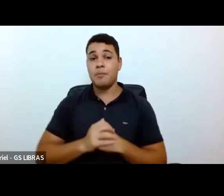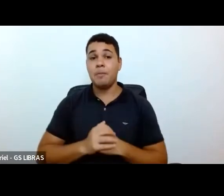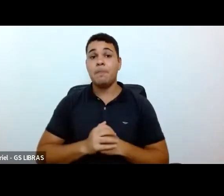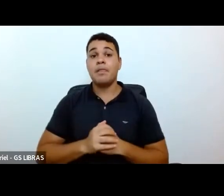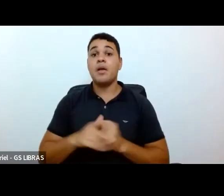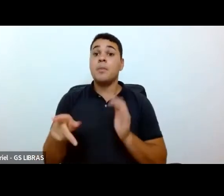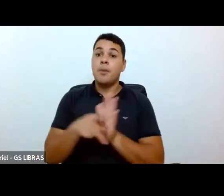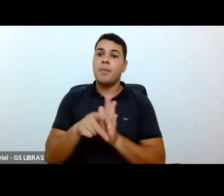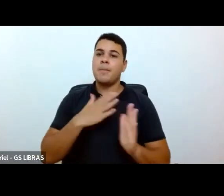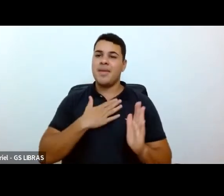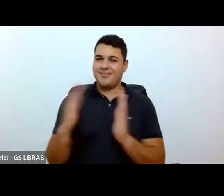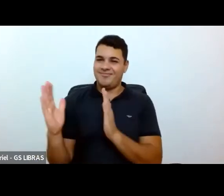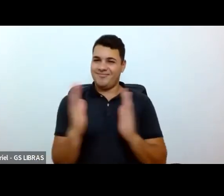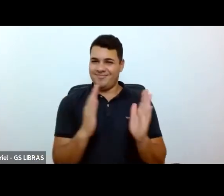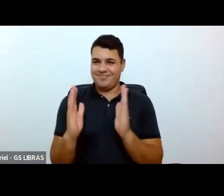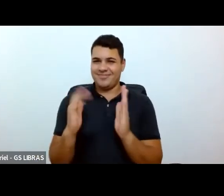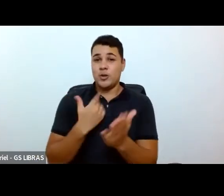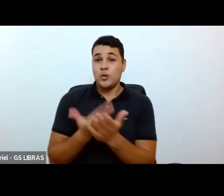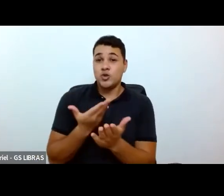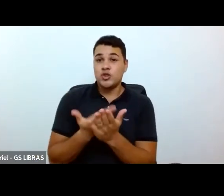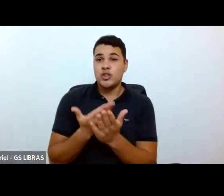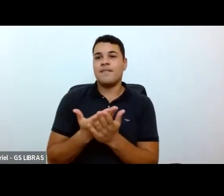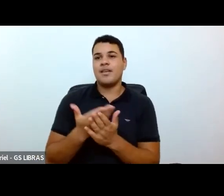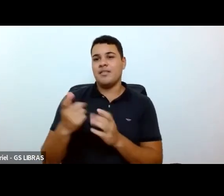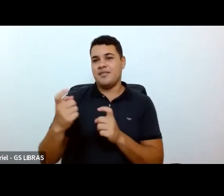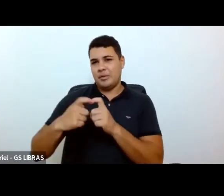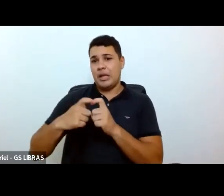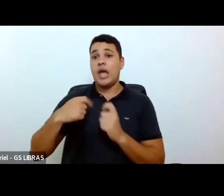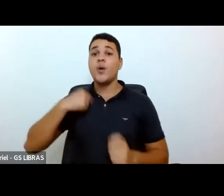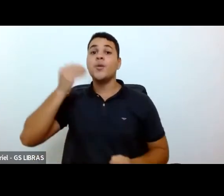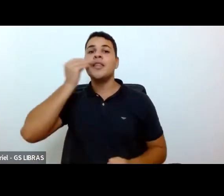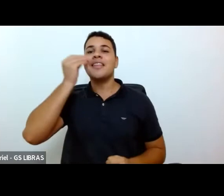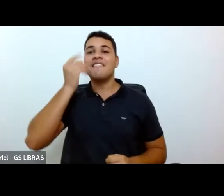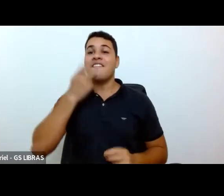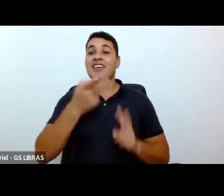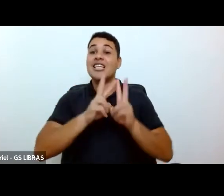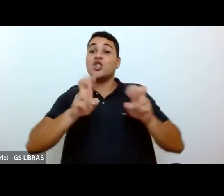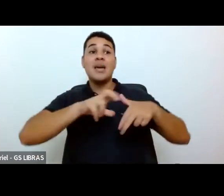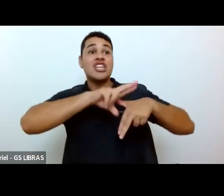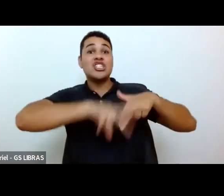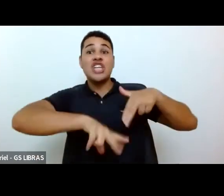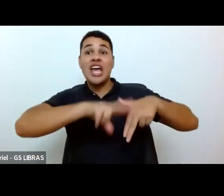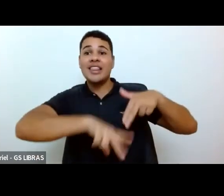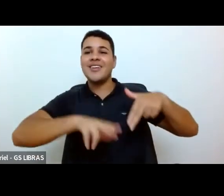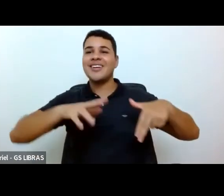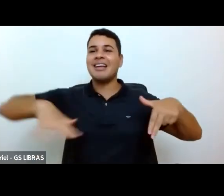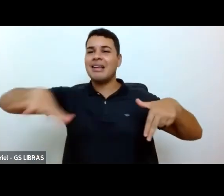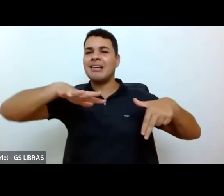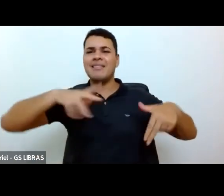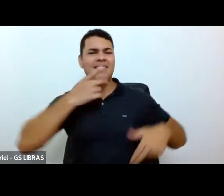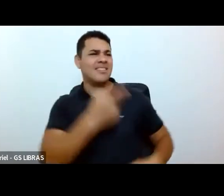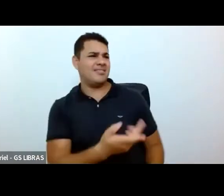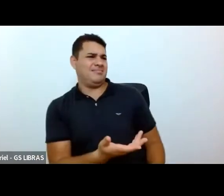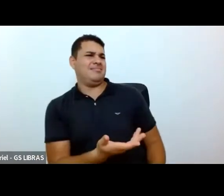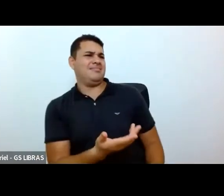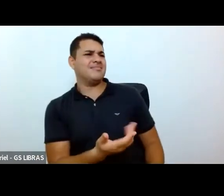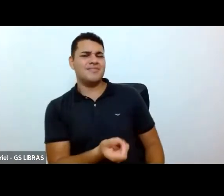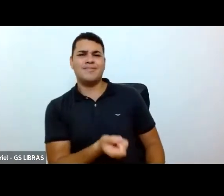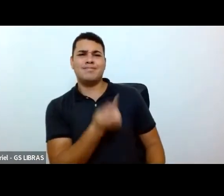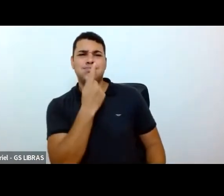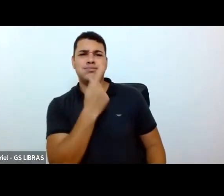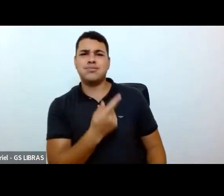minha formação, em que quando a gente tentava provocar algumas discussões de gênero, era visto como uma discussão que reduz a análise, que é uma